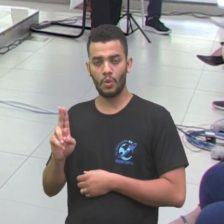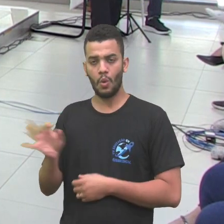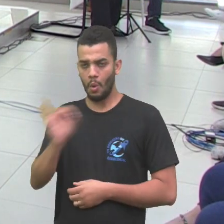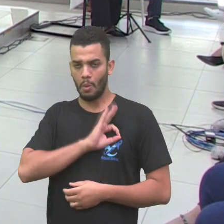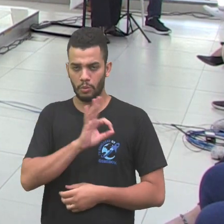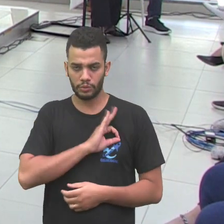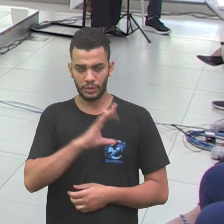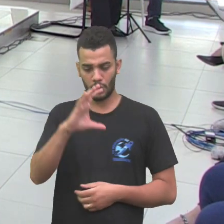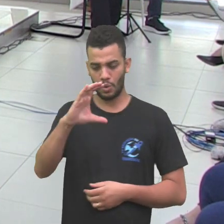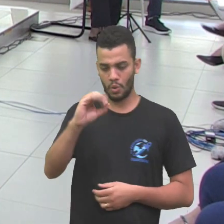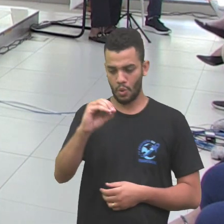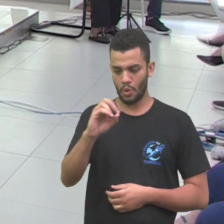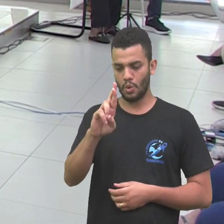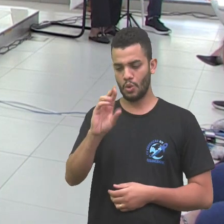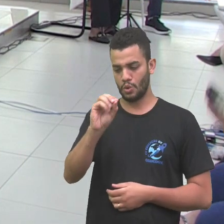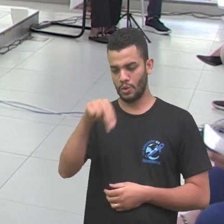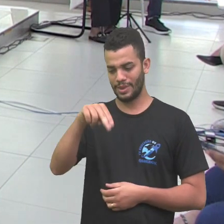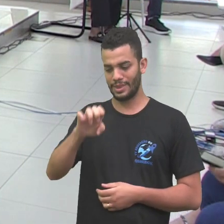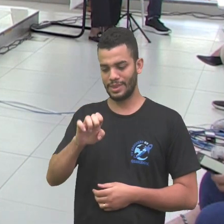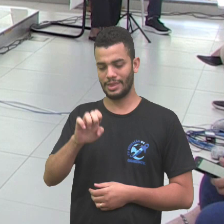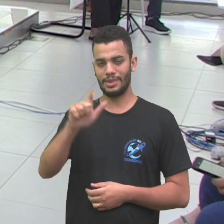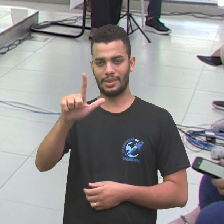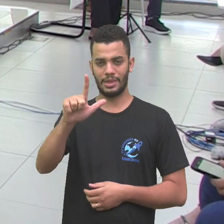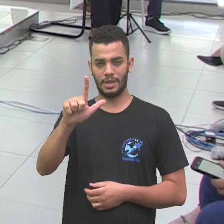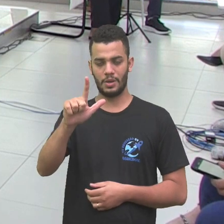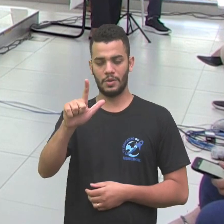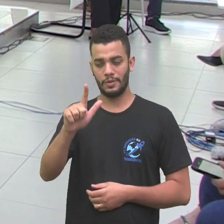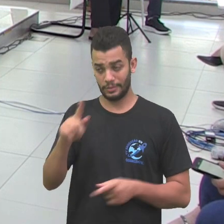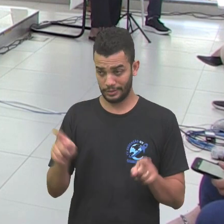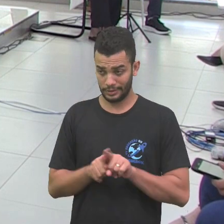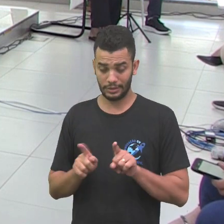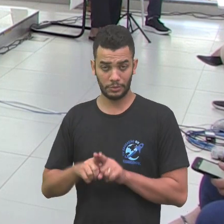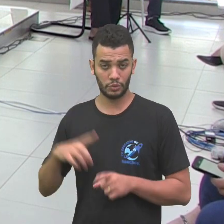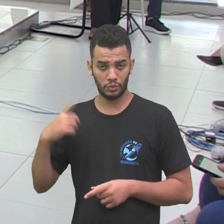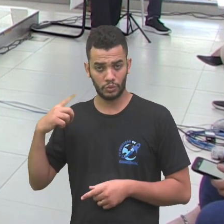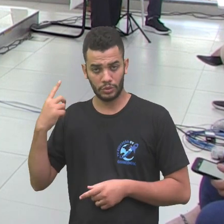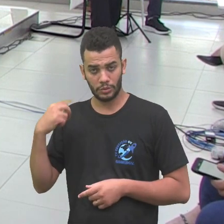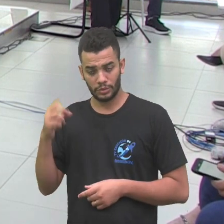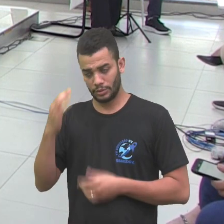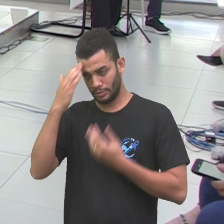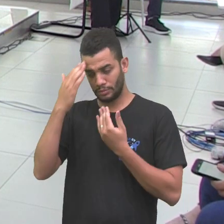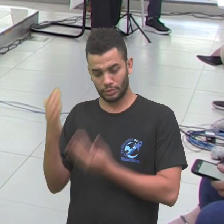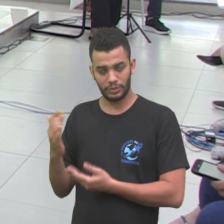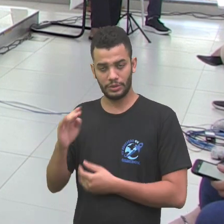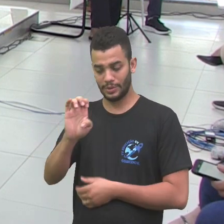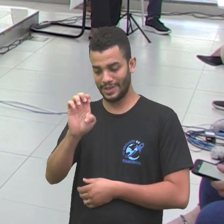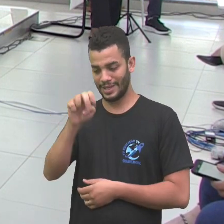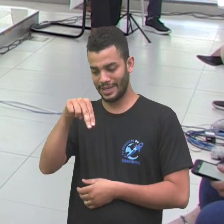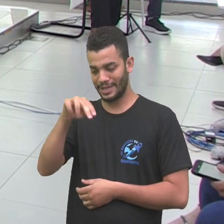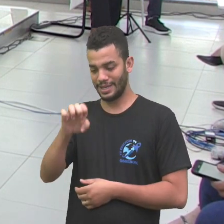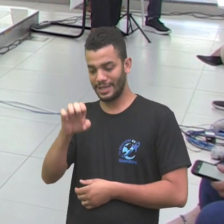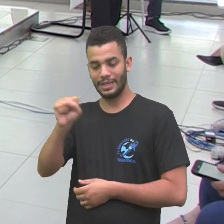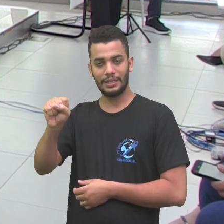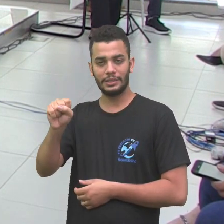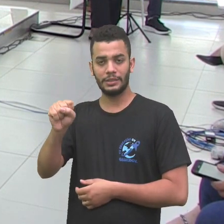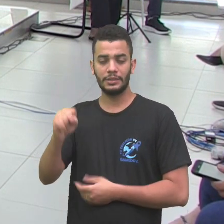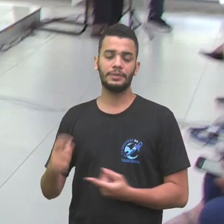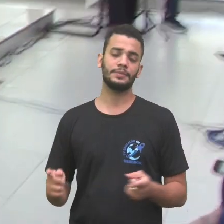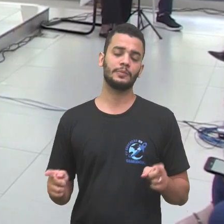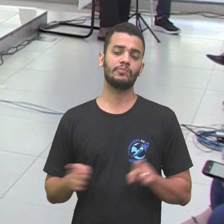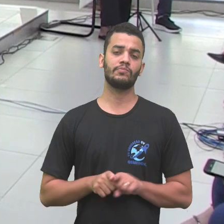aqui o mandato do deputado estadual Enes Cândido, por meio do seu assessor, Jacques Keller. E eu quero